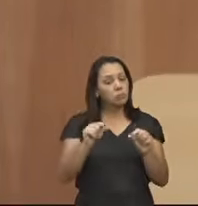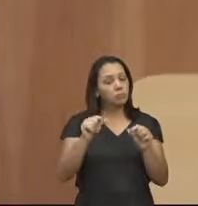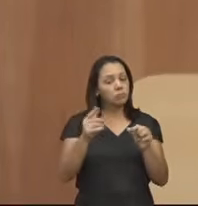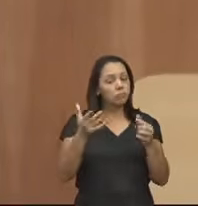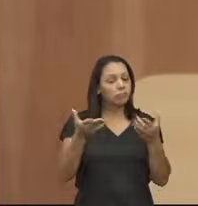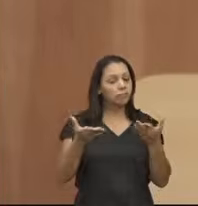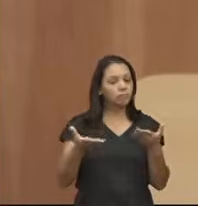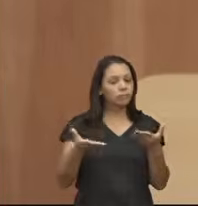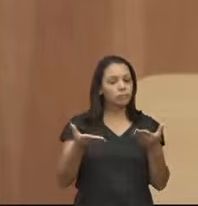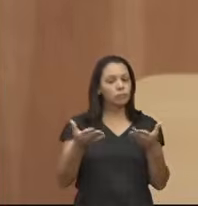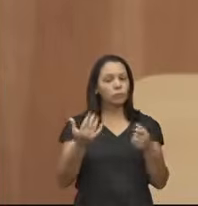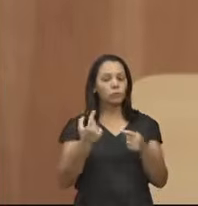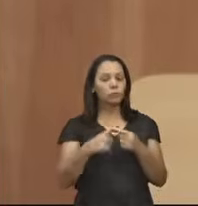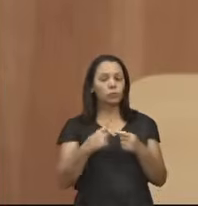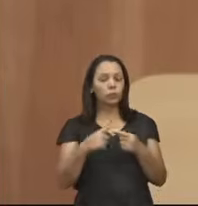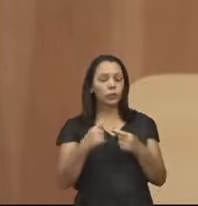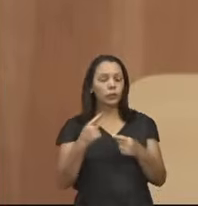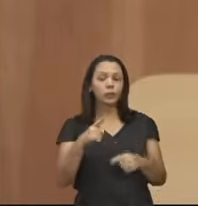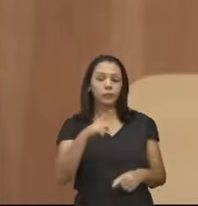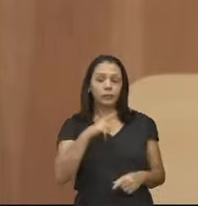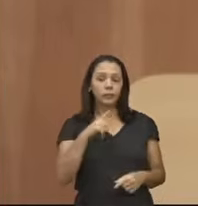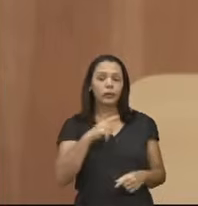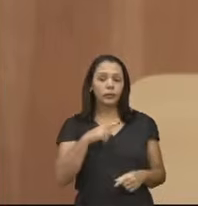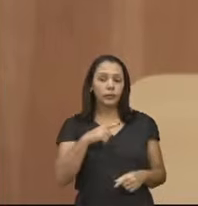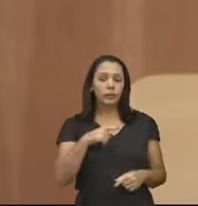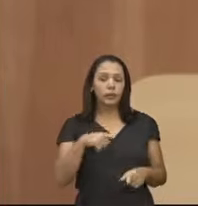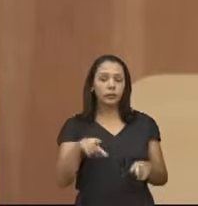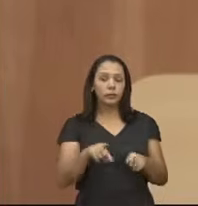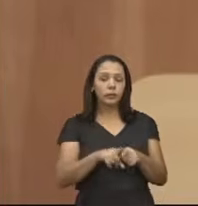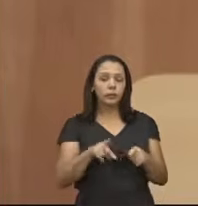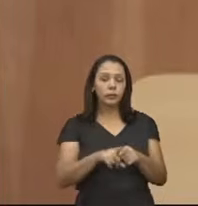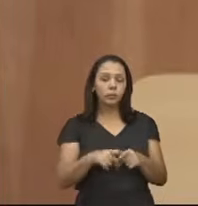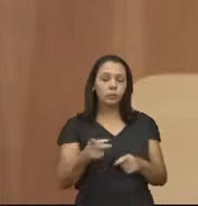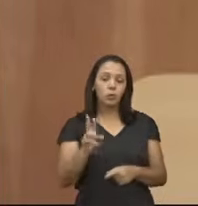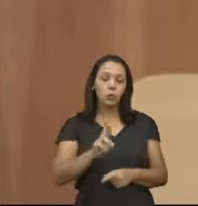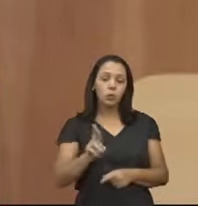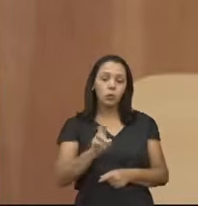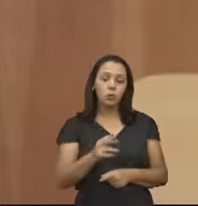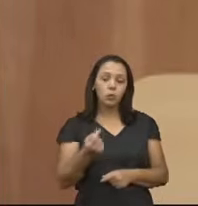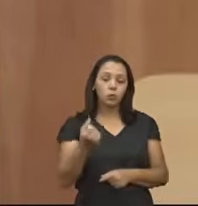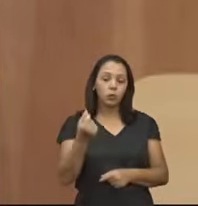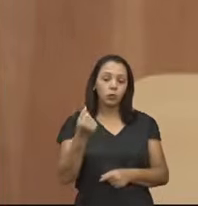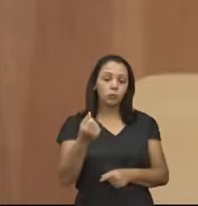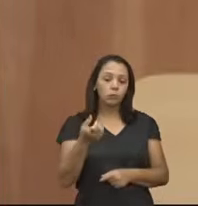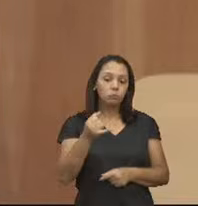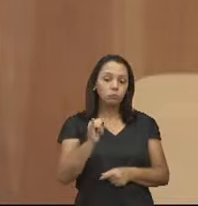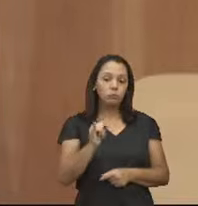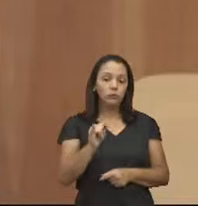trazer despesas se fizermos em outro horário. Explico para você.